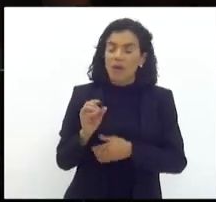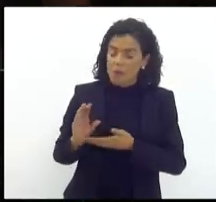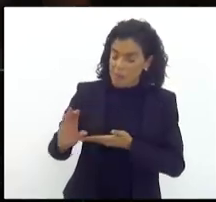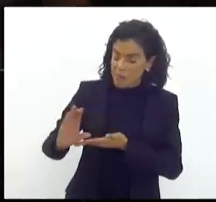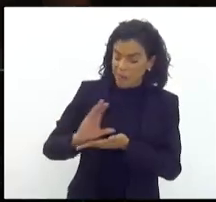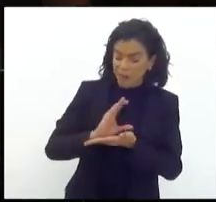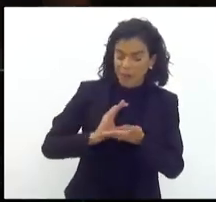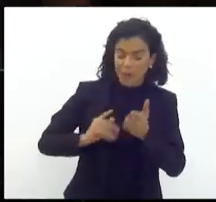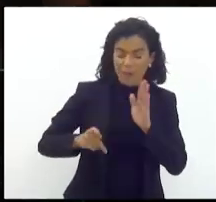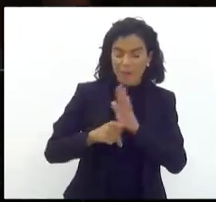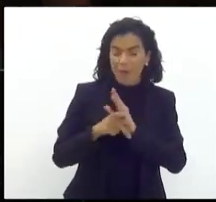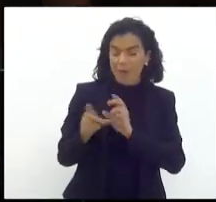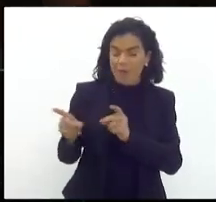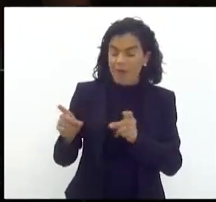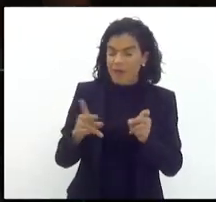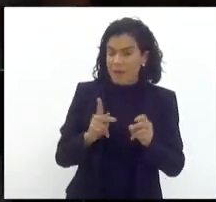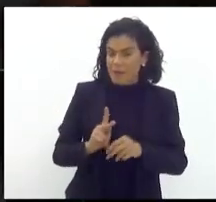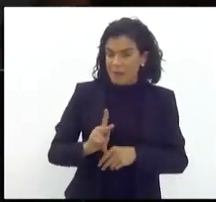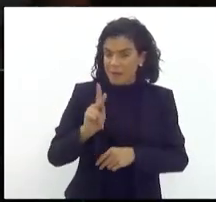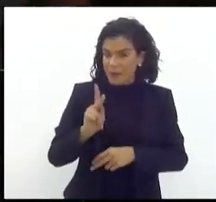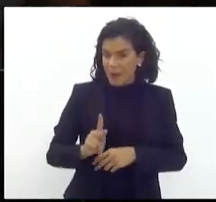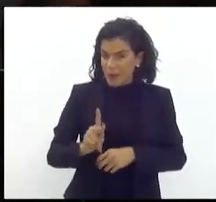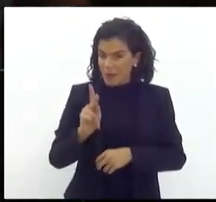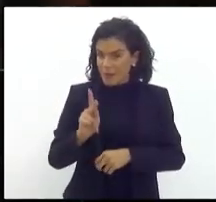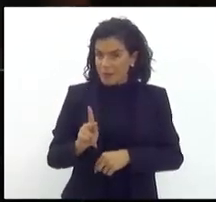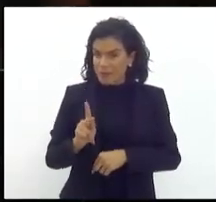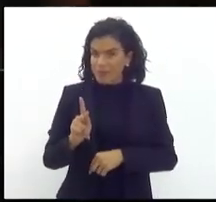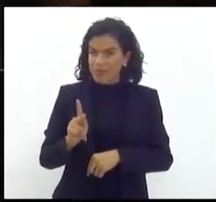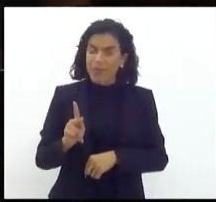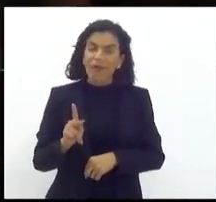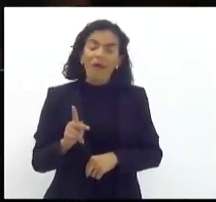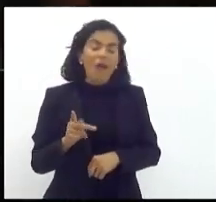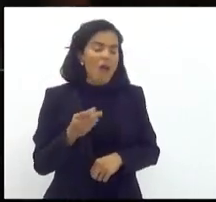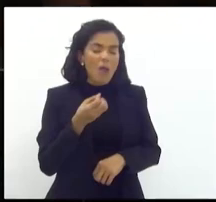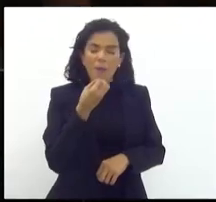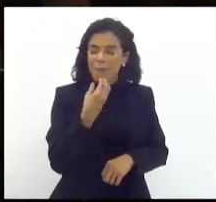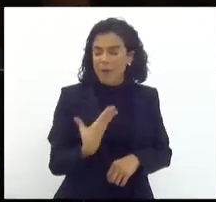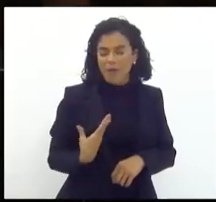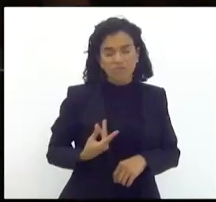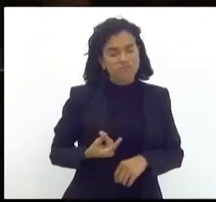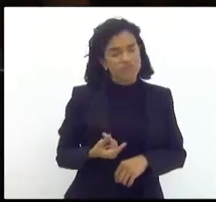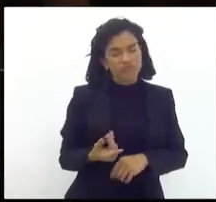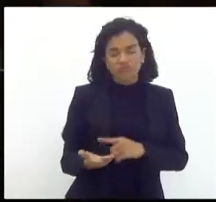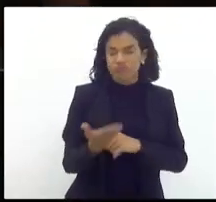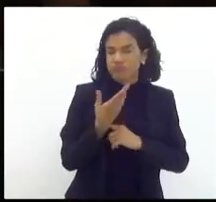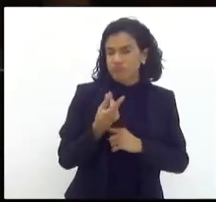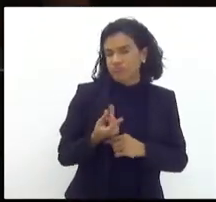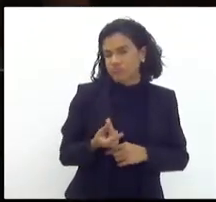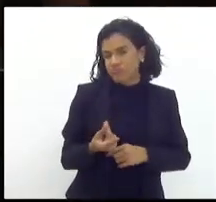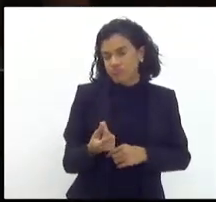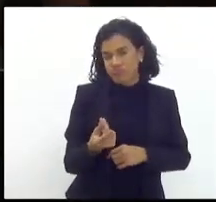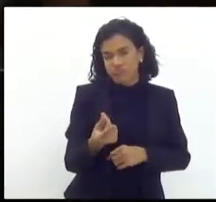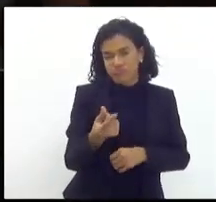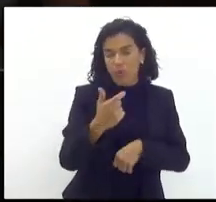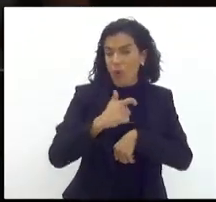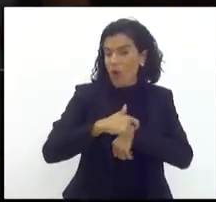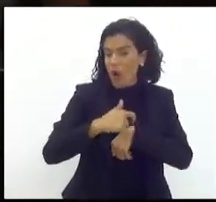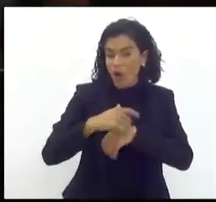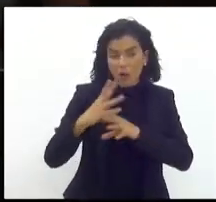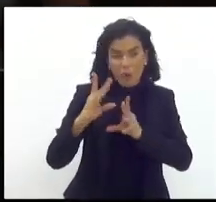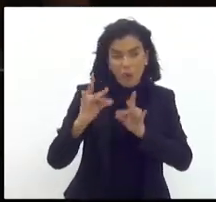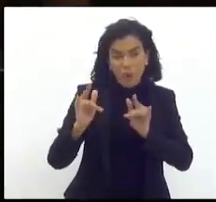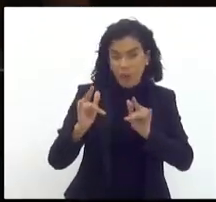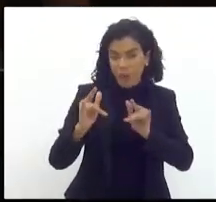nós sabemos que os royalties de petróleo é um bem finito e uma hora vai acabar